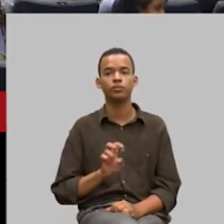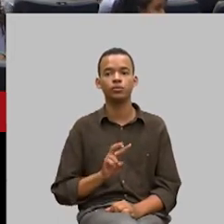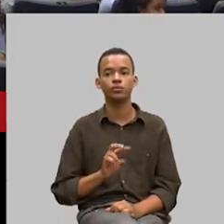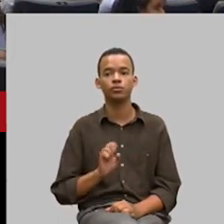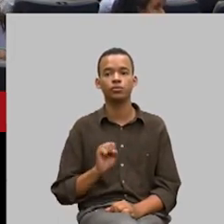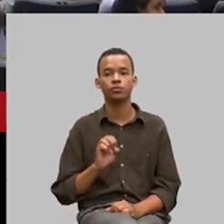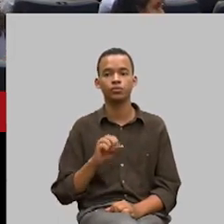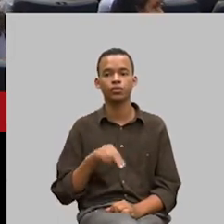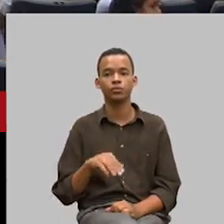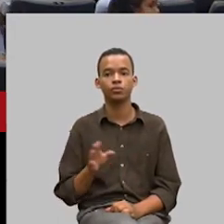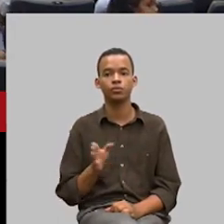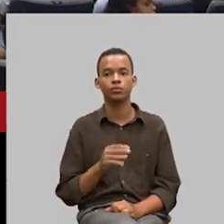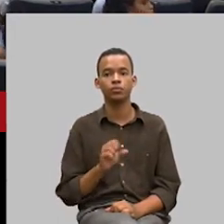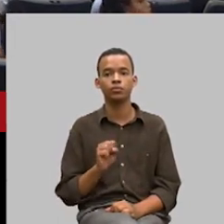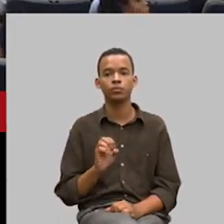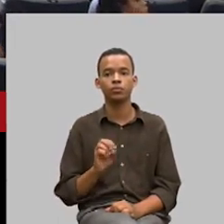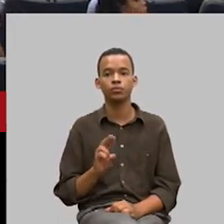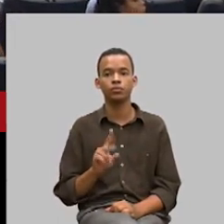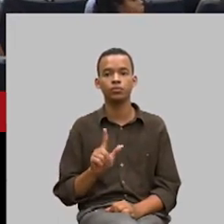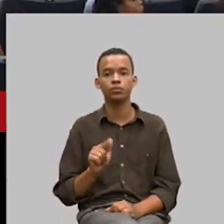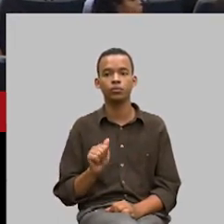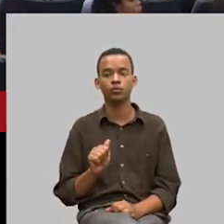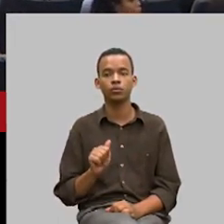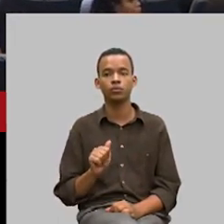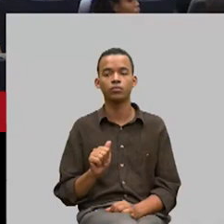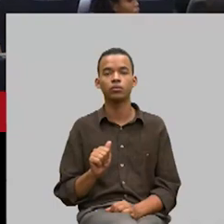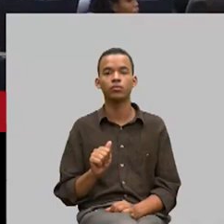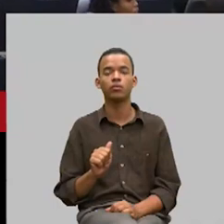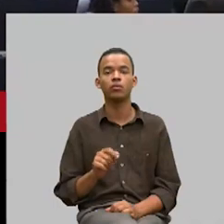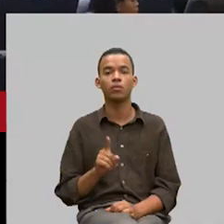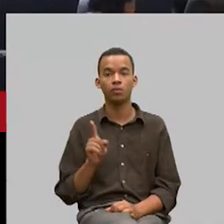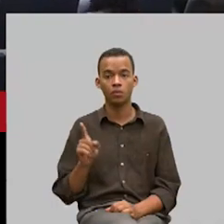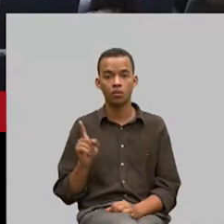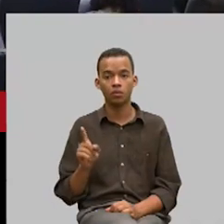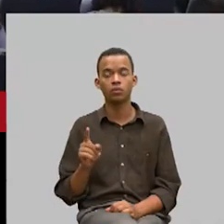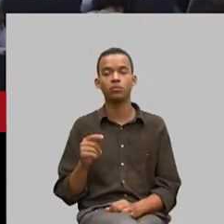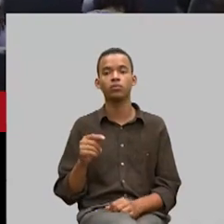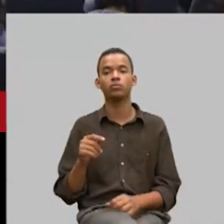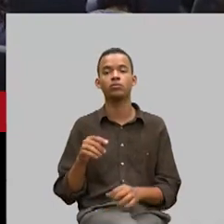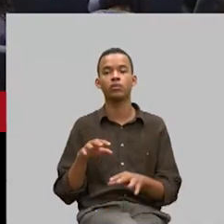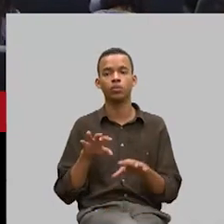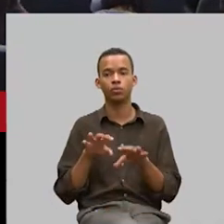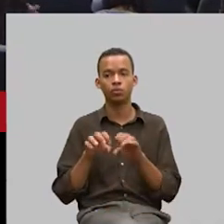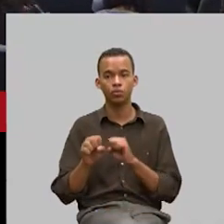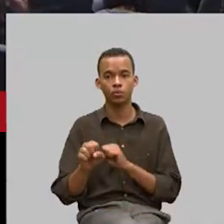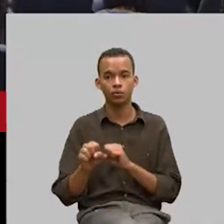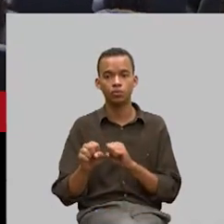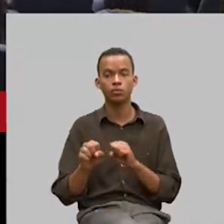Professor licenciatura em educação do campo Universidade Federal de